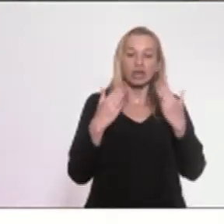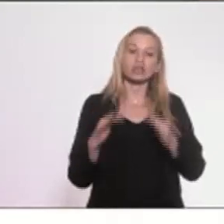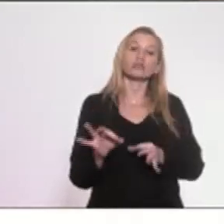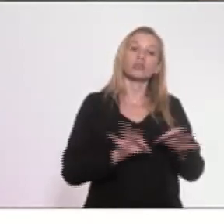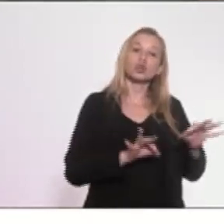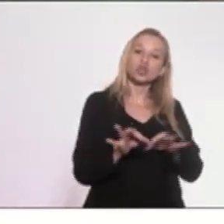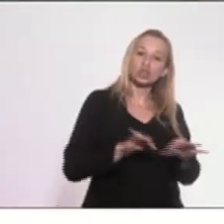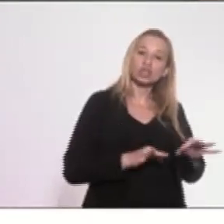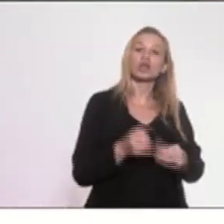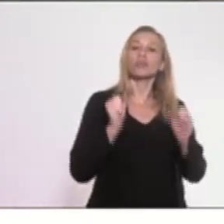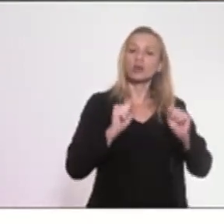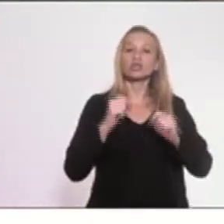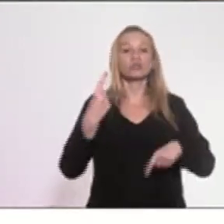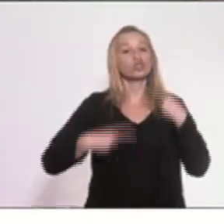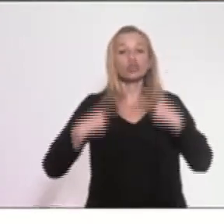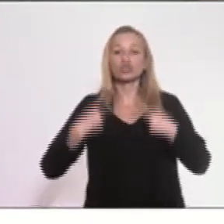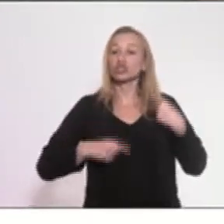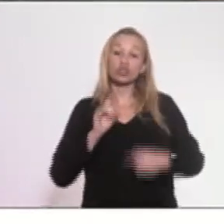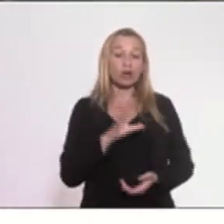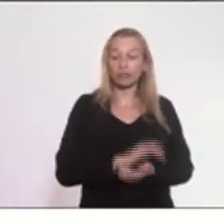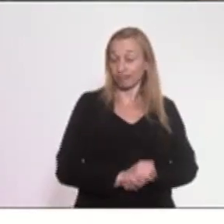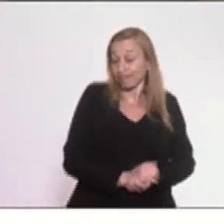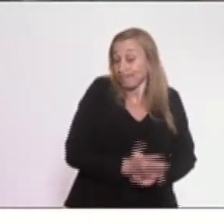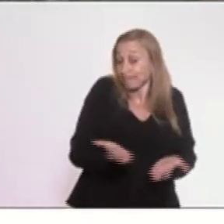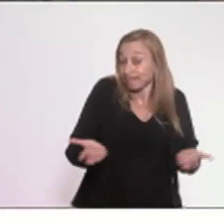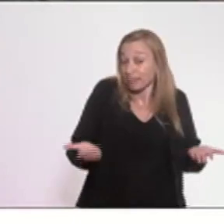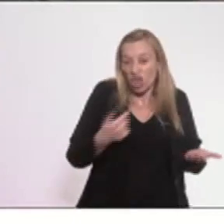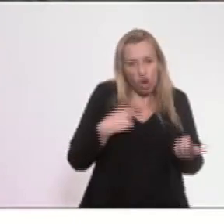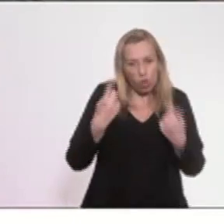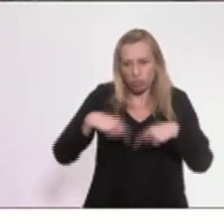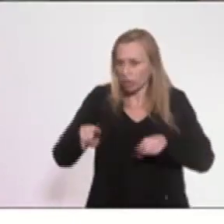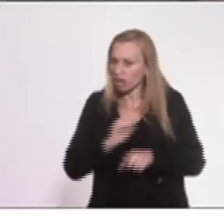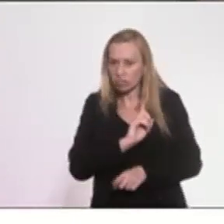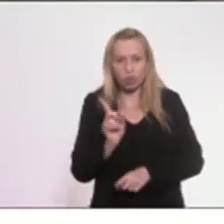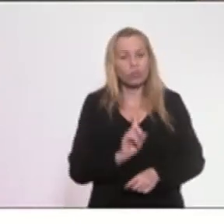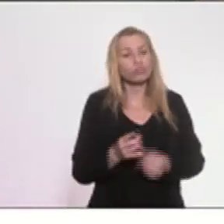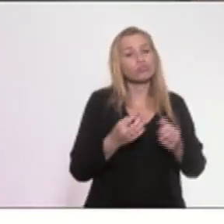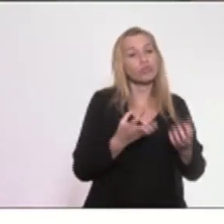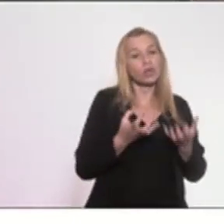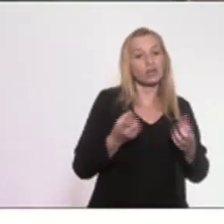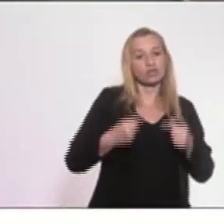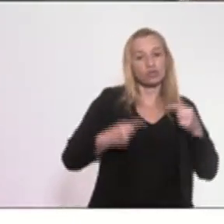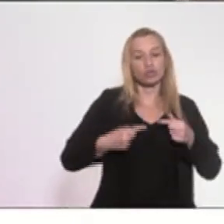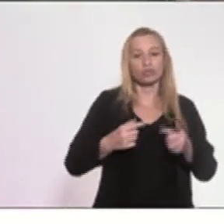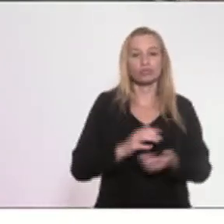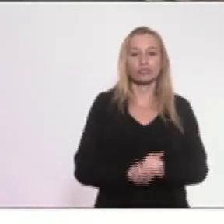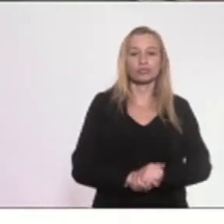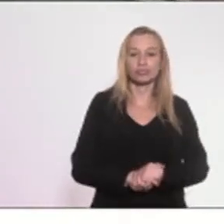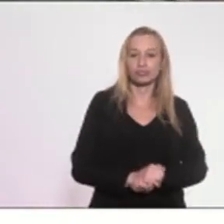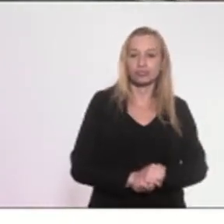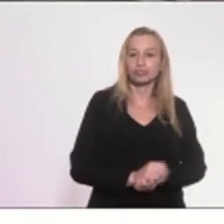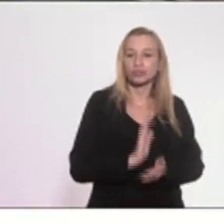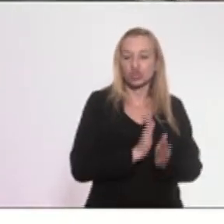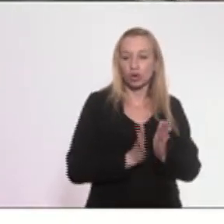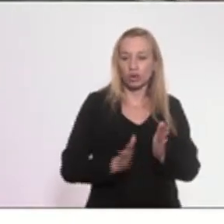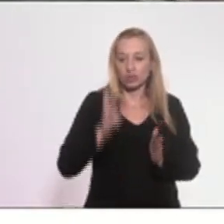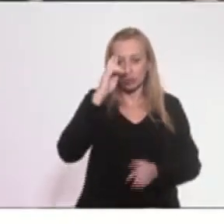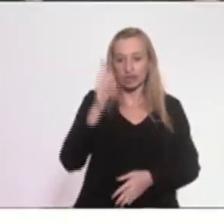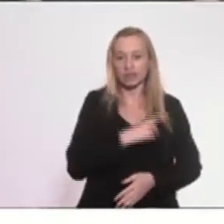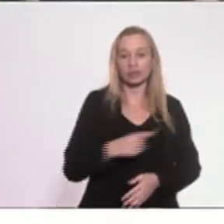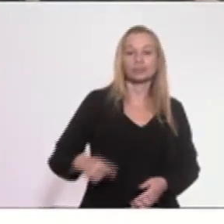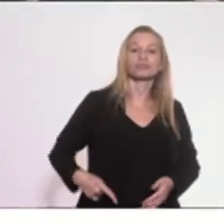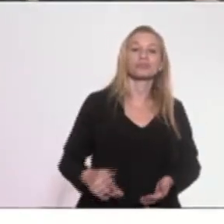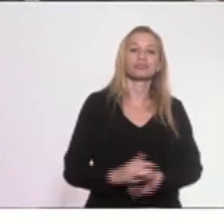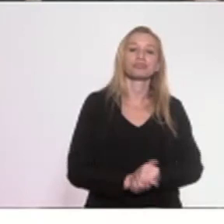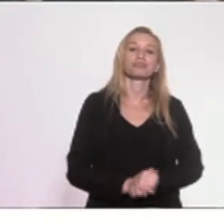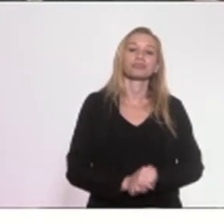e possamos debatê-las. Esse foi o debate, não sou contrário às emendas. Só que eu não... Questão de ordem, senhor presidente. Questão de ordem.